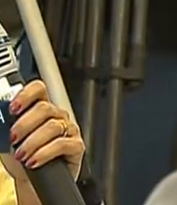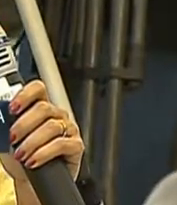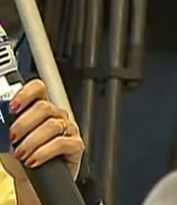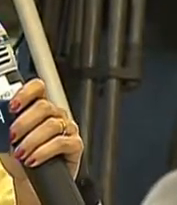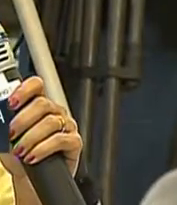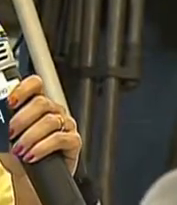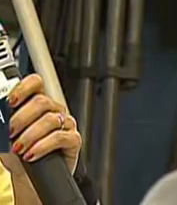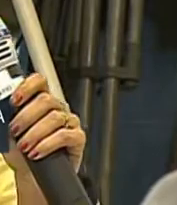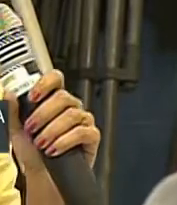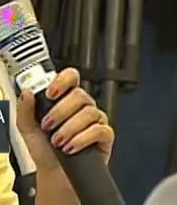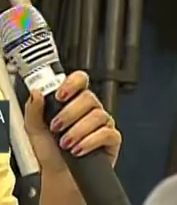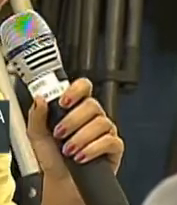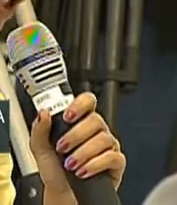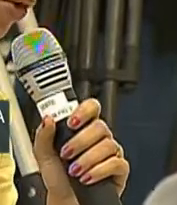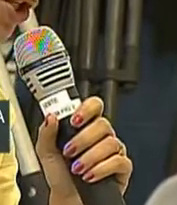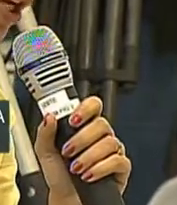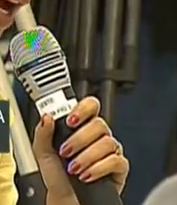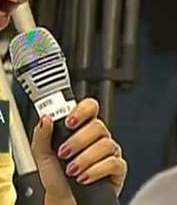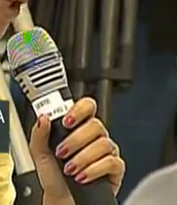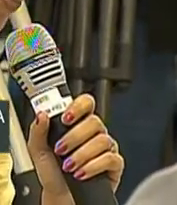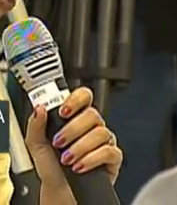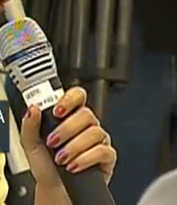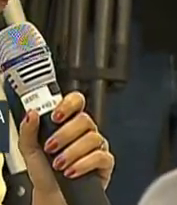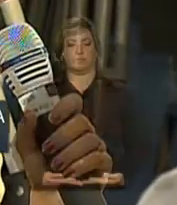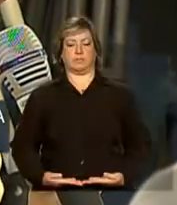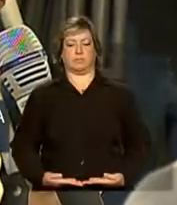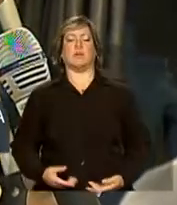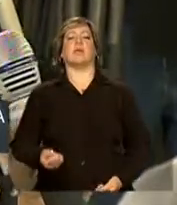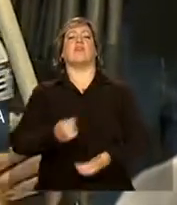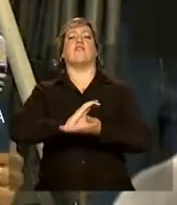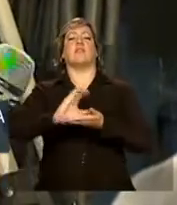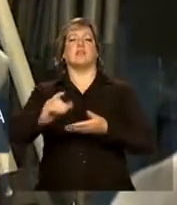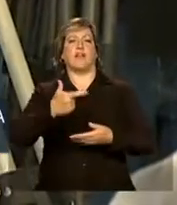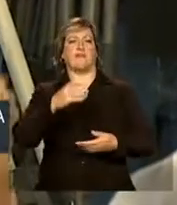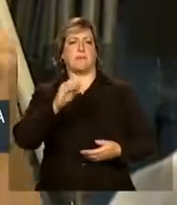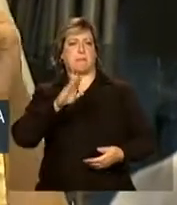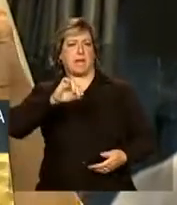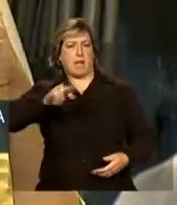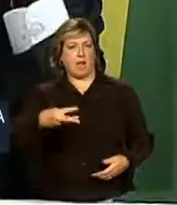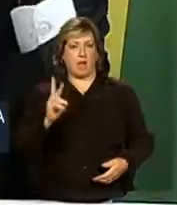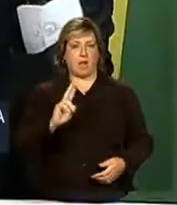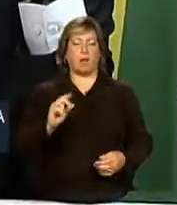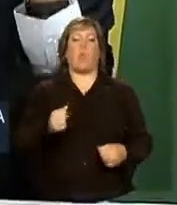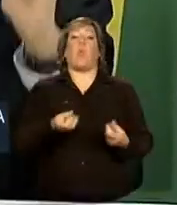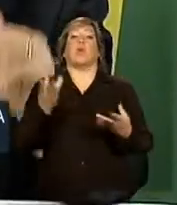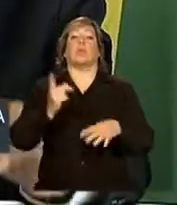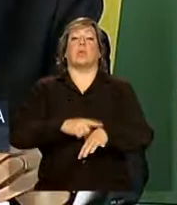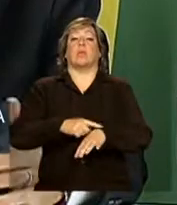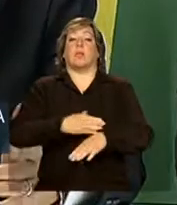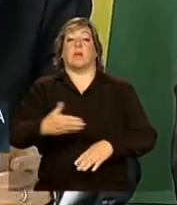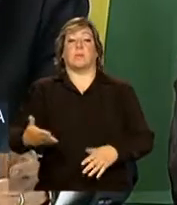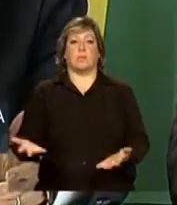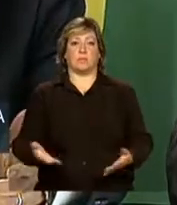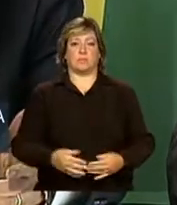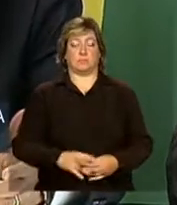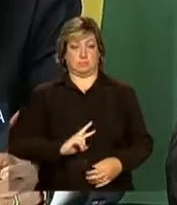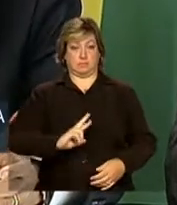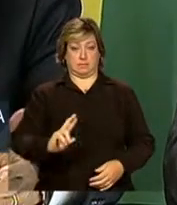fazer, são 20 bilhões de reais, por quanto tempo? Os investimentos que serão